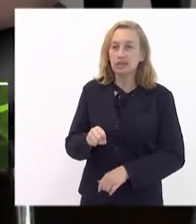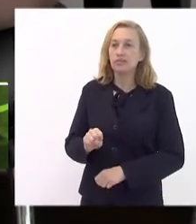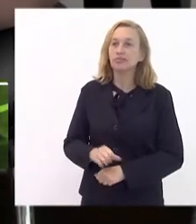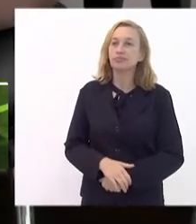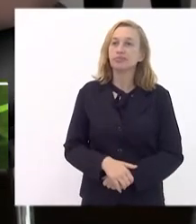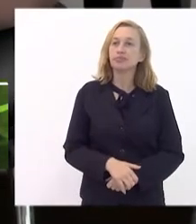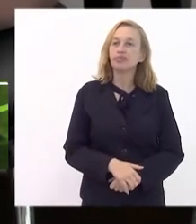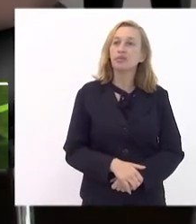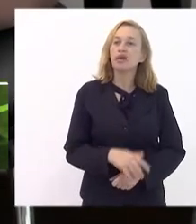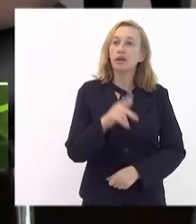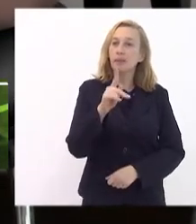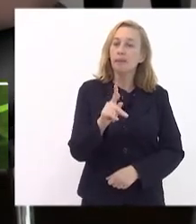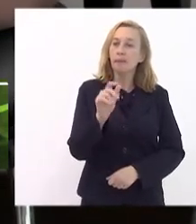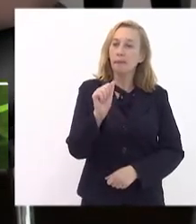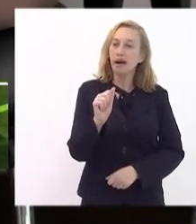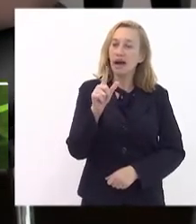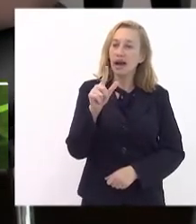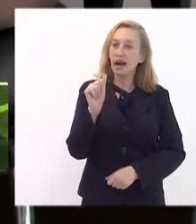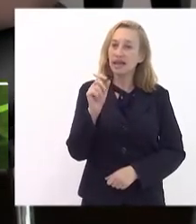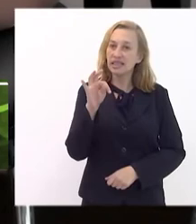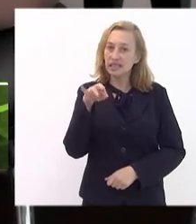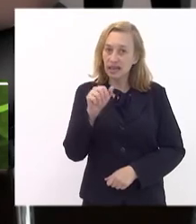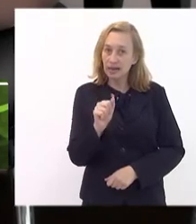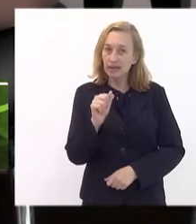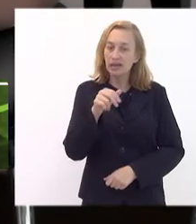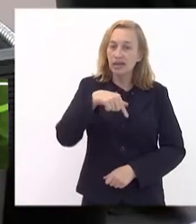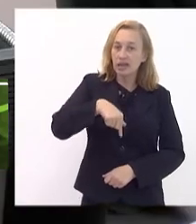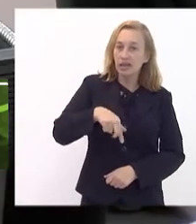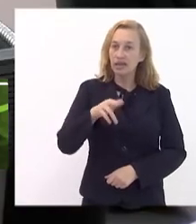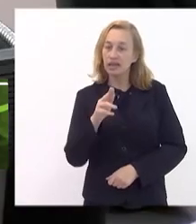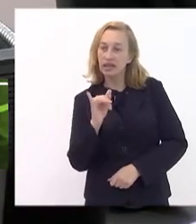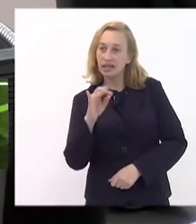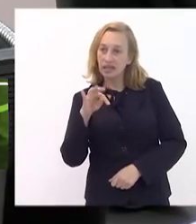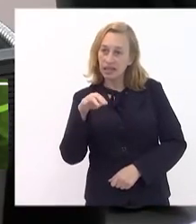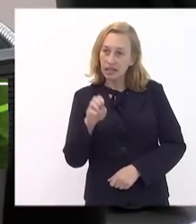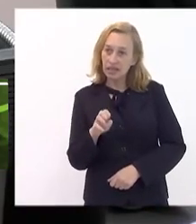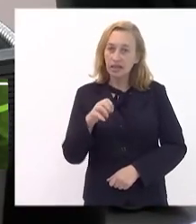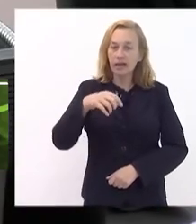O Palatinado, o Quitandinha e o Piabanha,